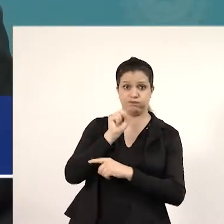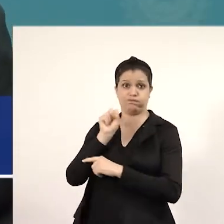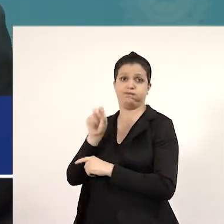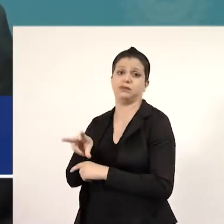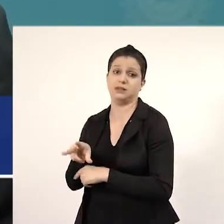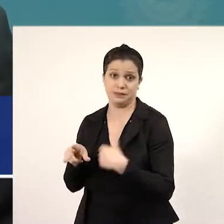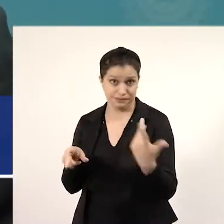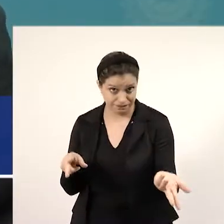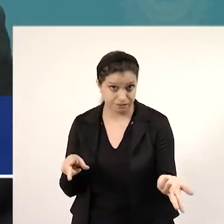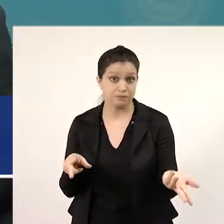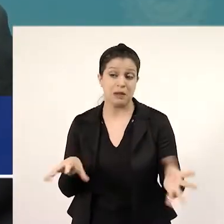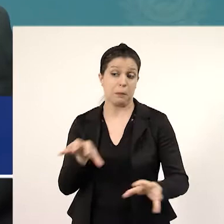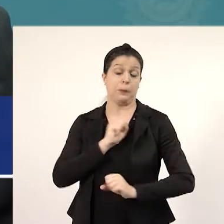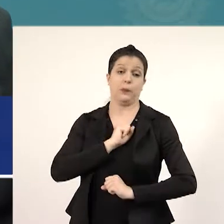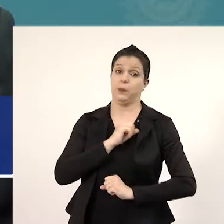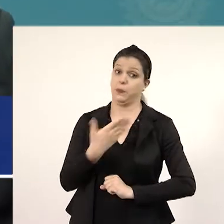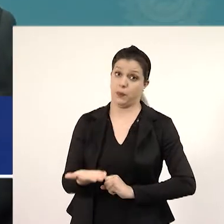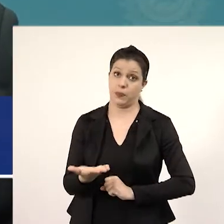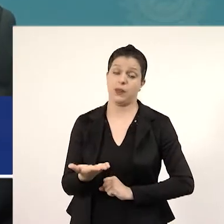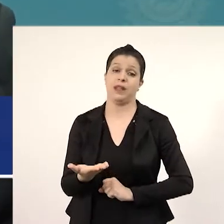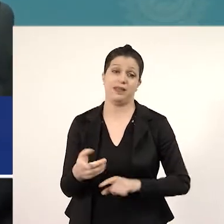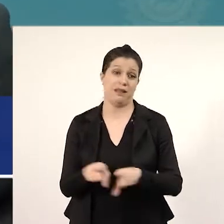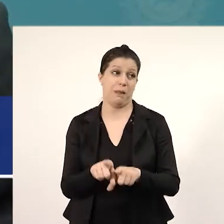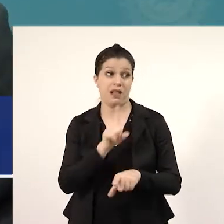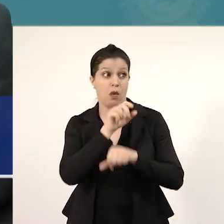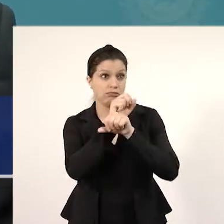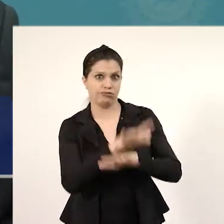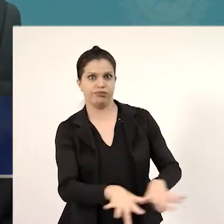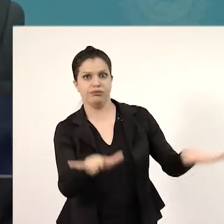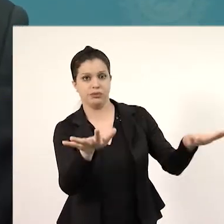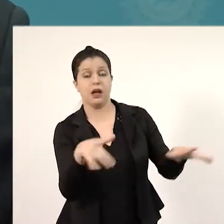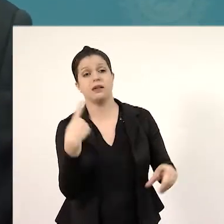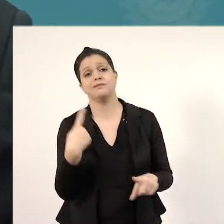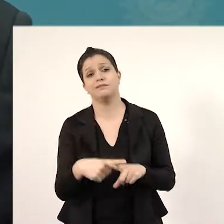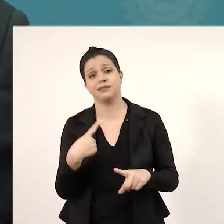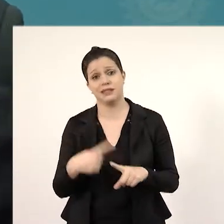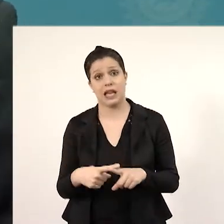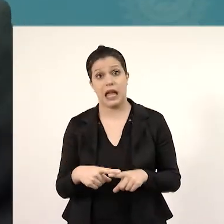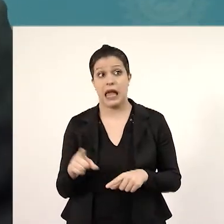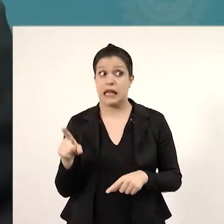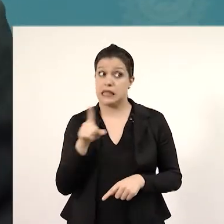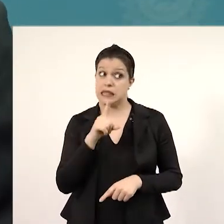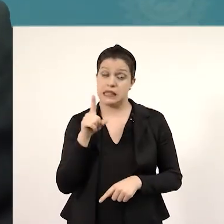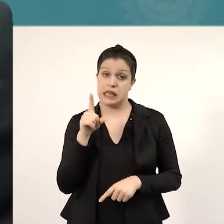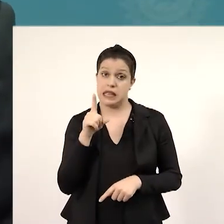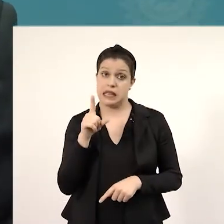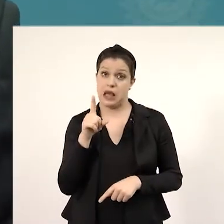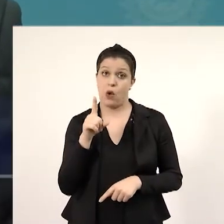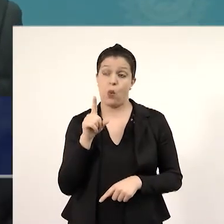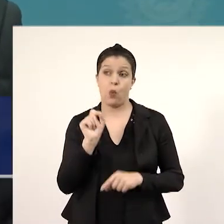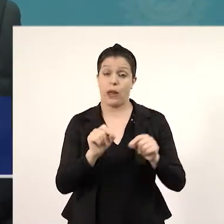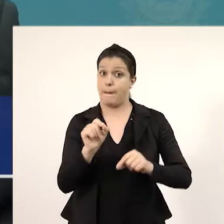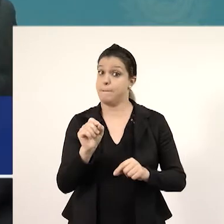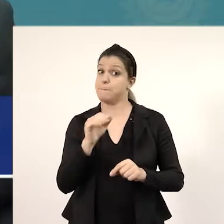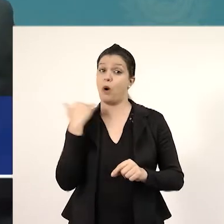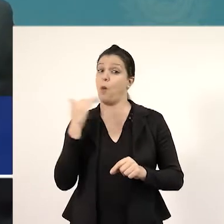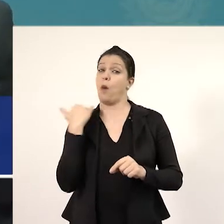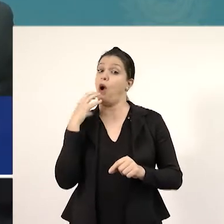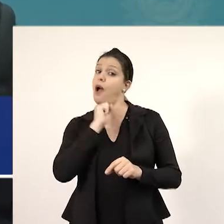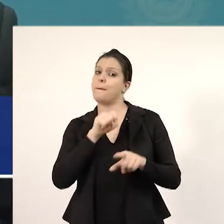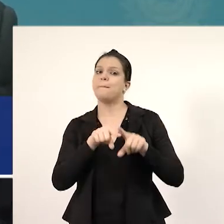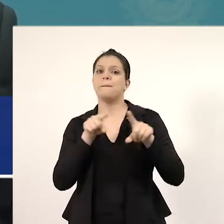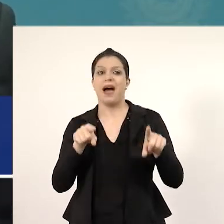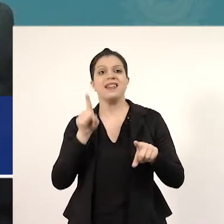seja contagiado, para que esse vírus não se pegue, para que você não passe a disseminar cada vez mais, porque ele não é tão